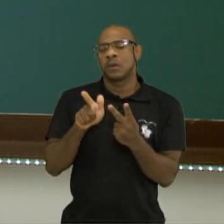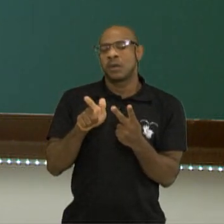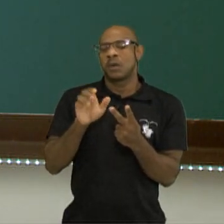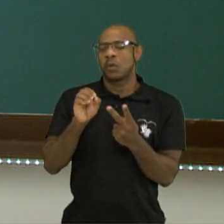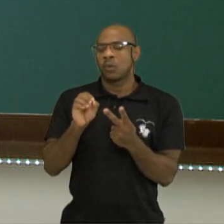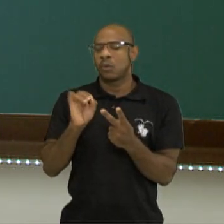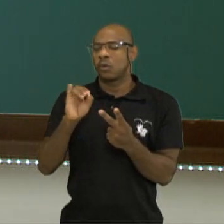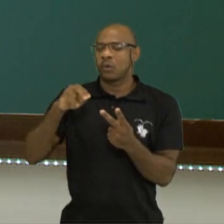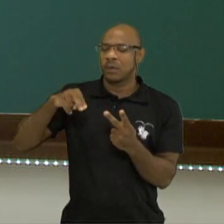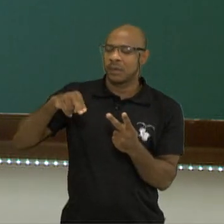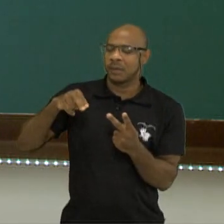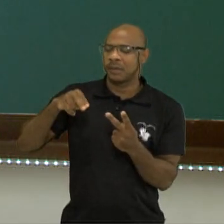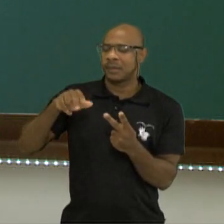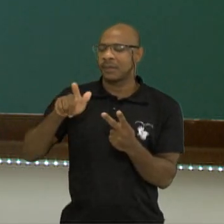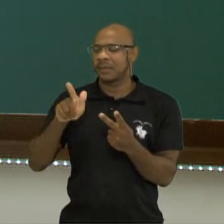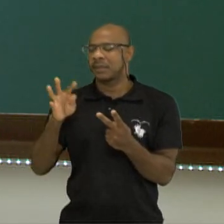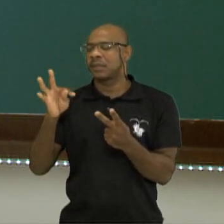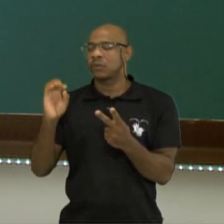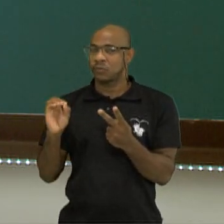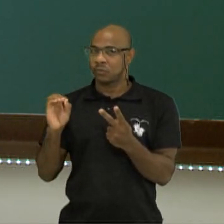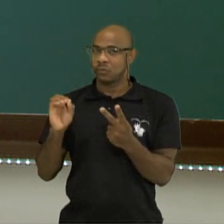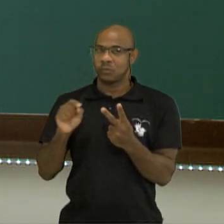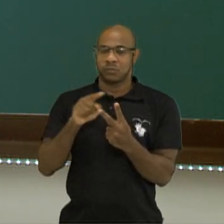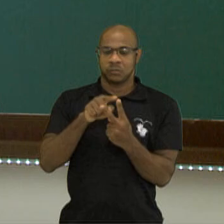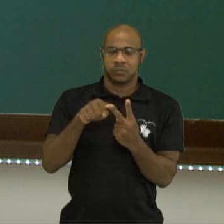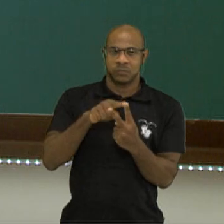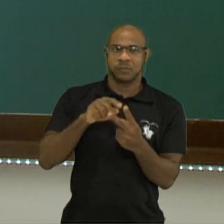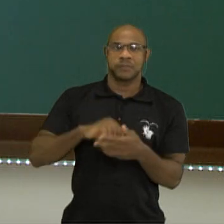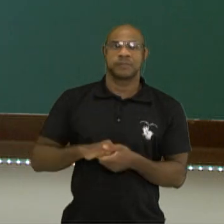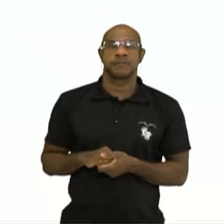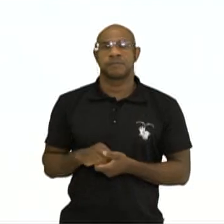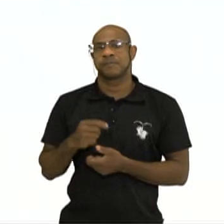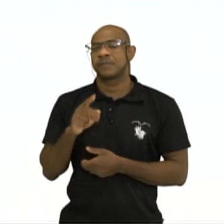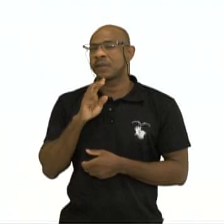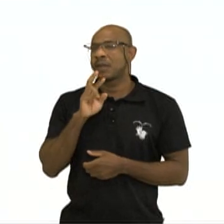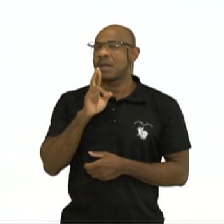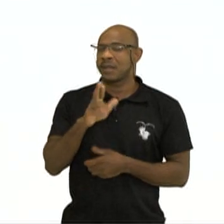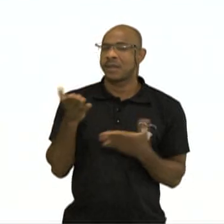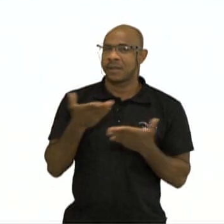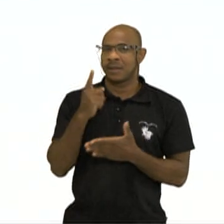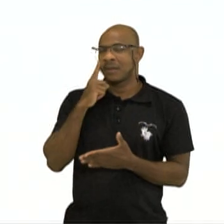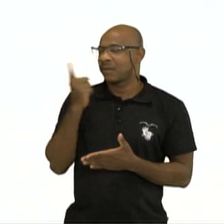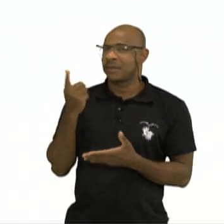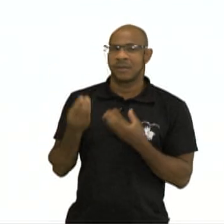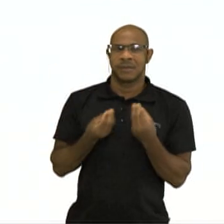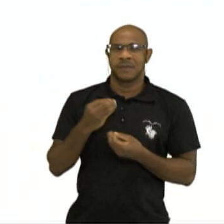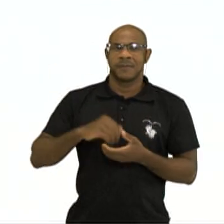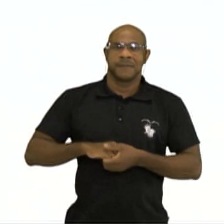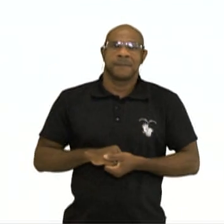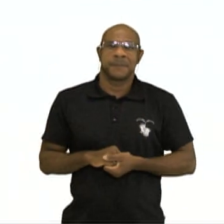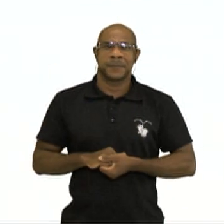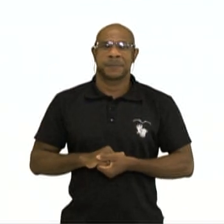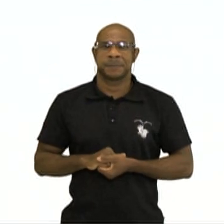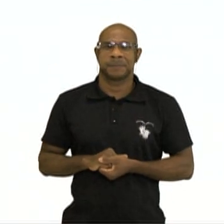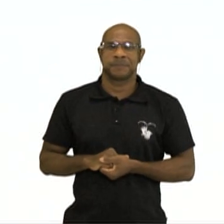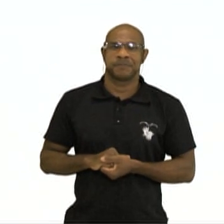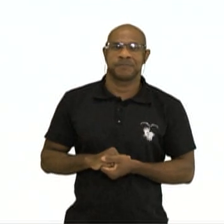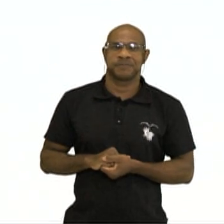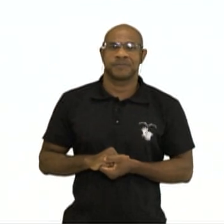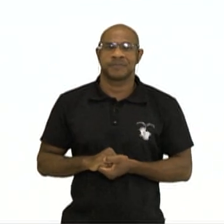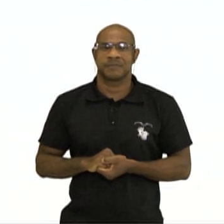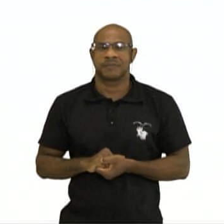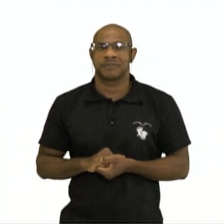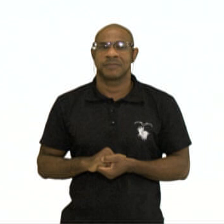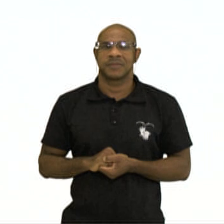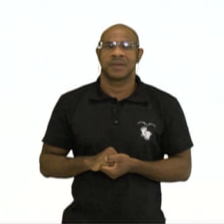pode praticar pensando em coisas a responder. Então, answer about you. Have you ever thought about the